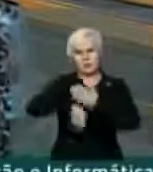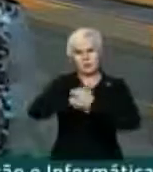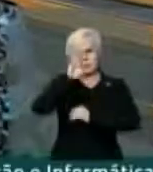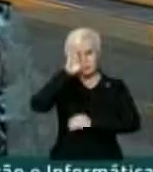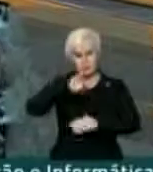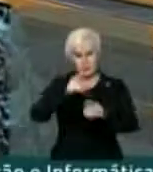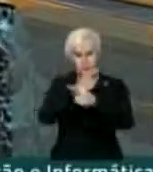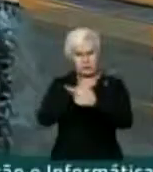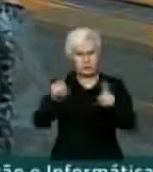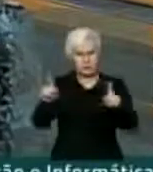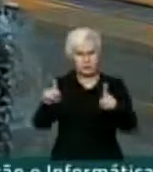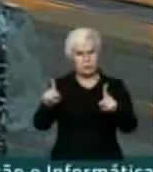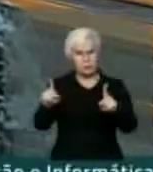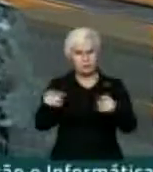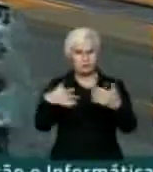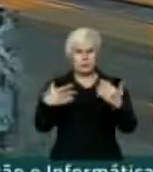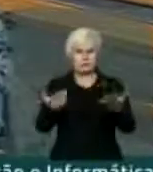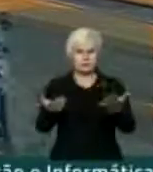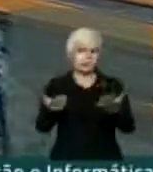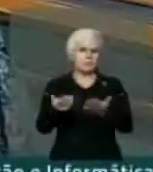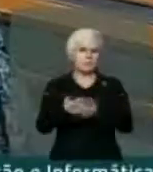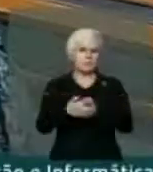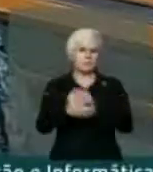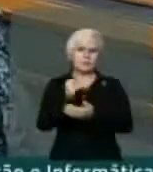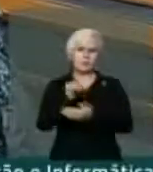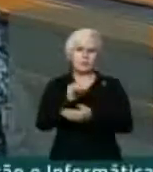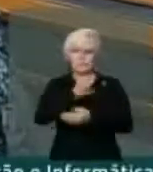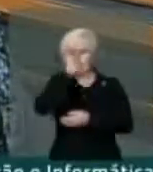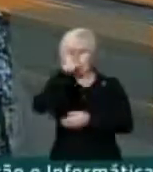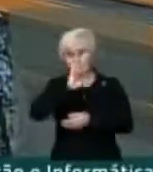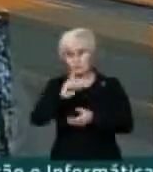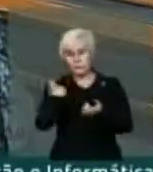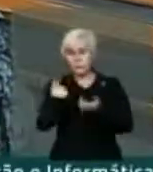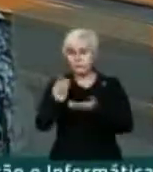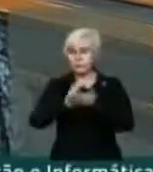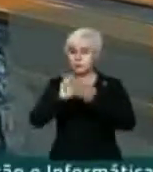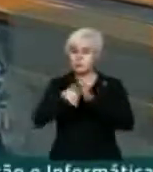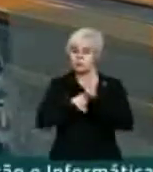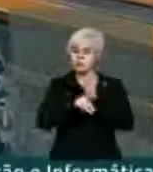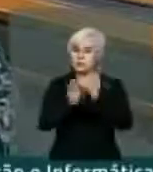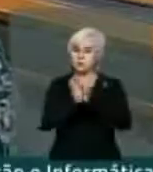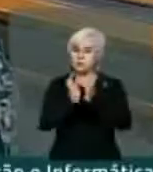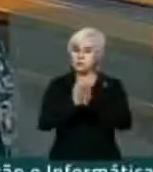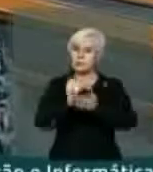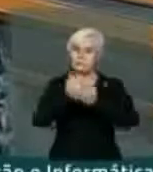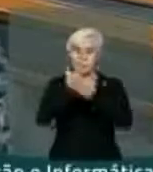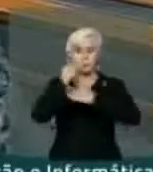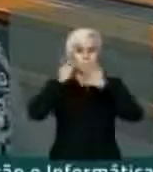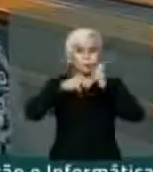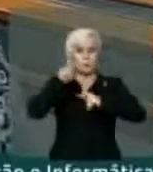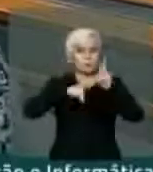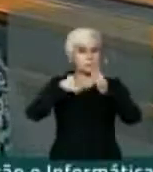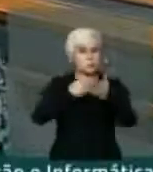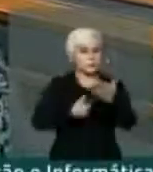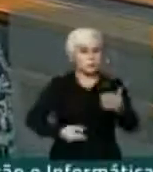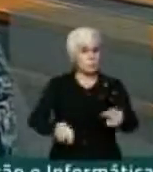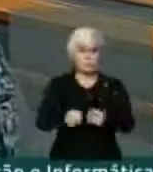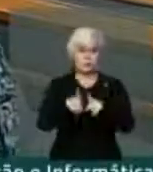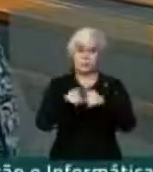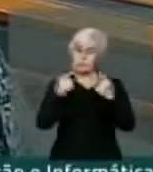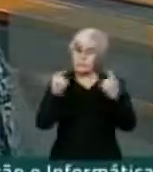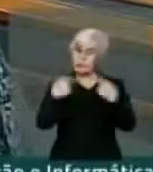se tira do tributo que deveria ir para os cofres públicos para bancar as políticas públicas, outras políticas públicas,